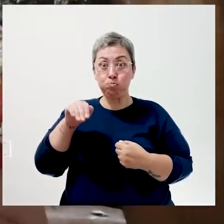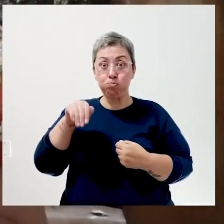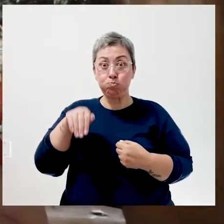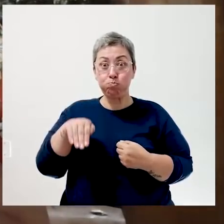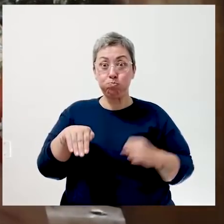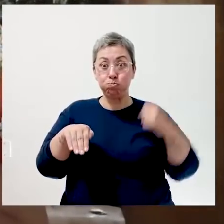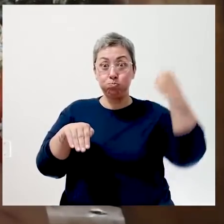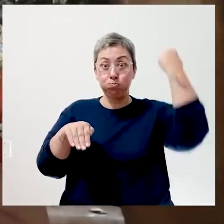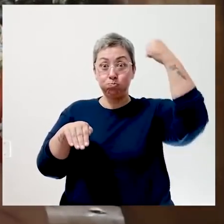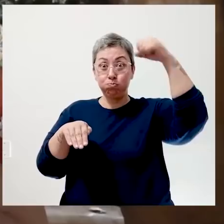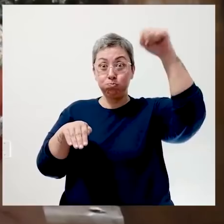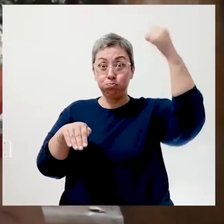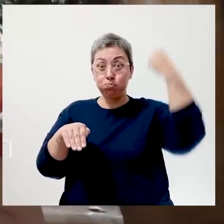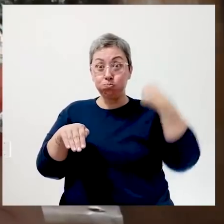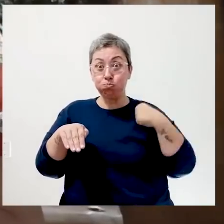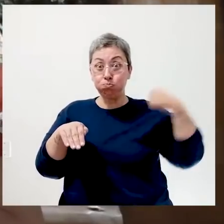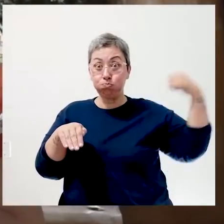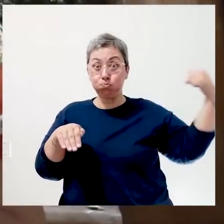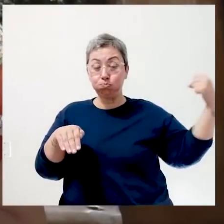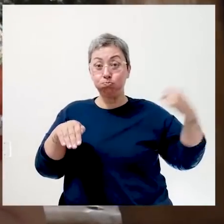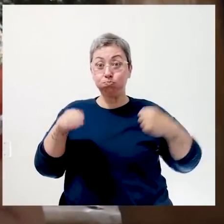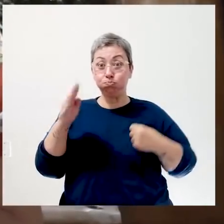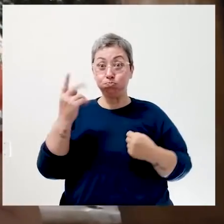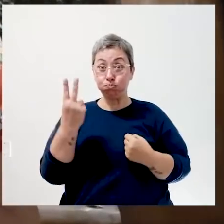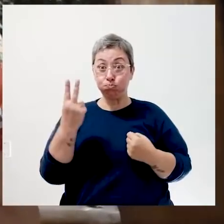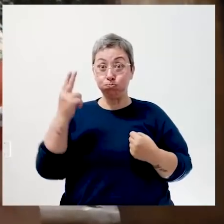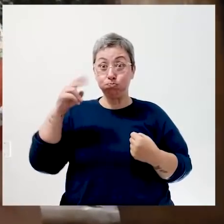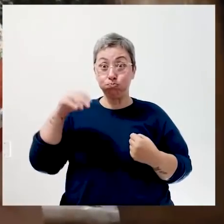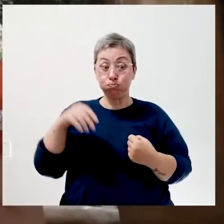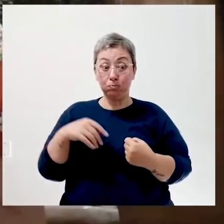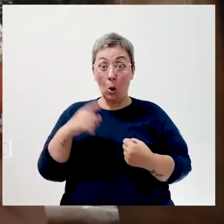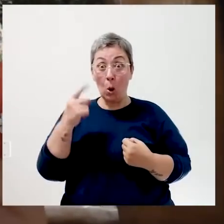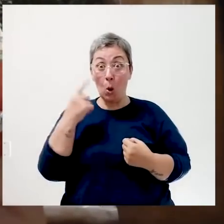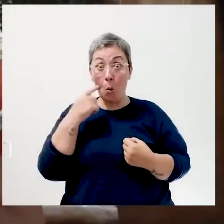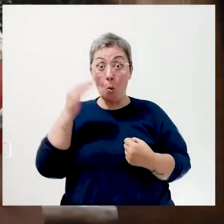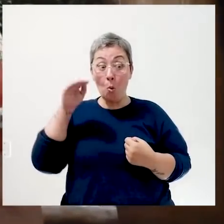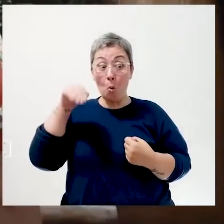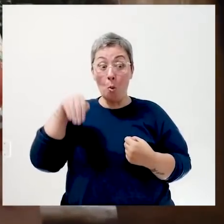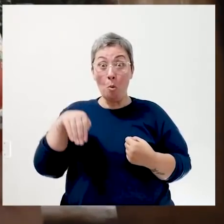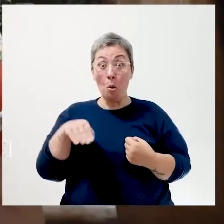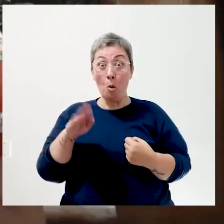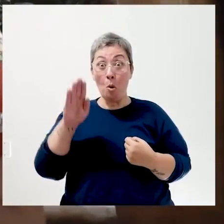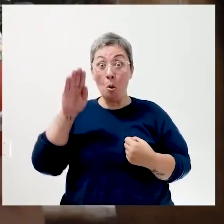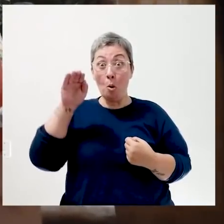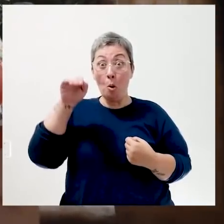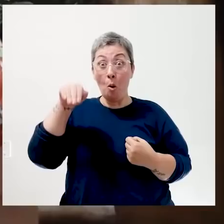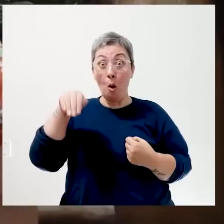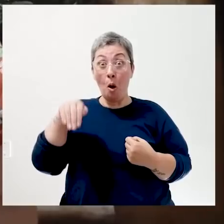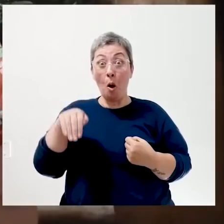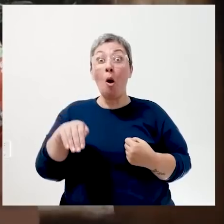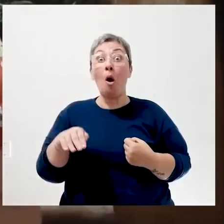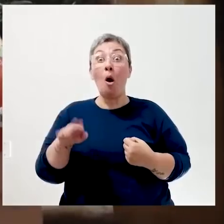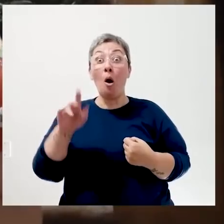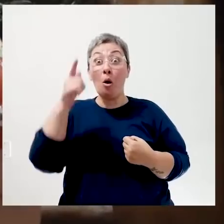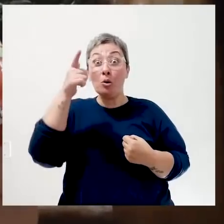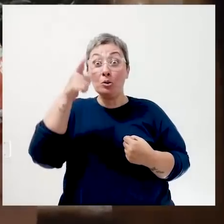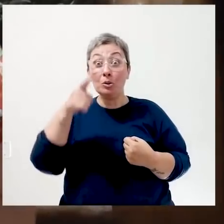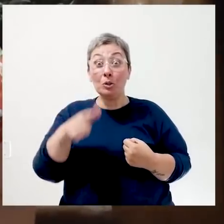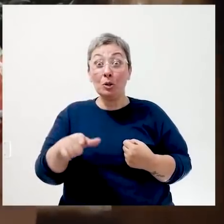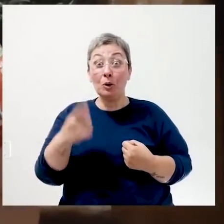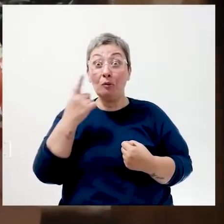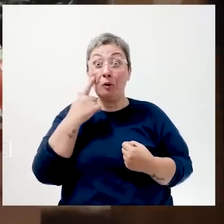minhocão fazendo ginasticão. Olha o minhocão! Ai, gente,